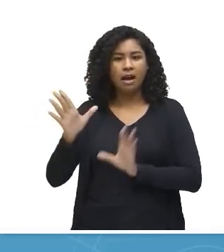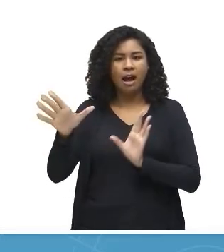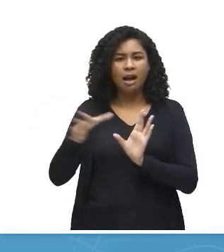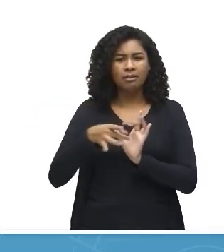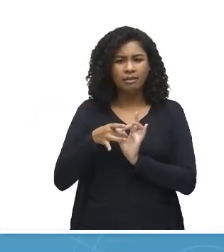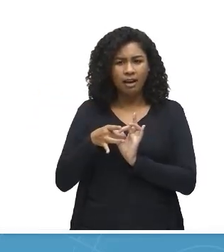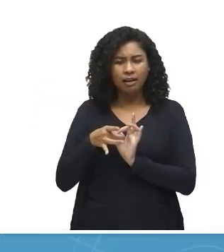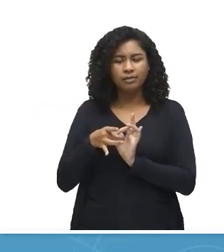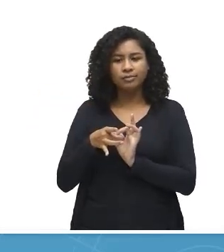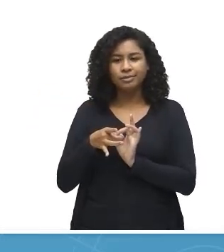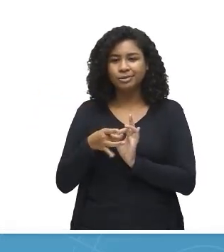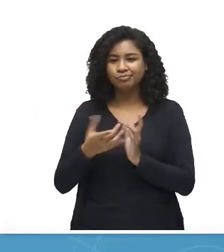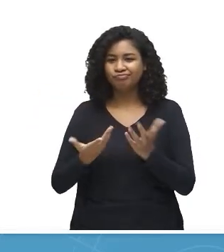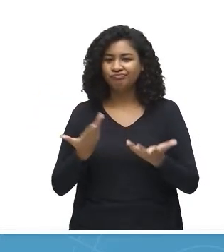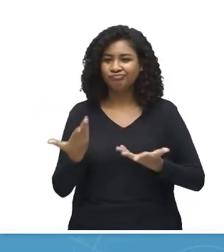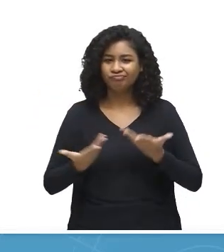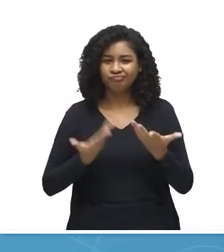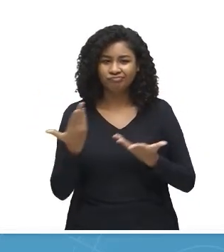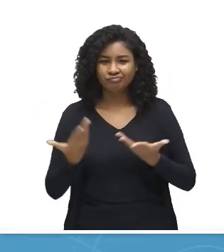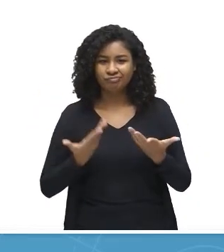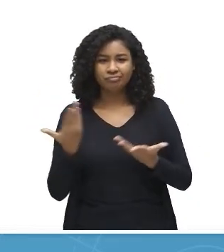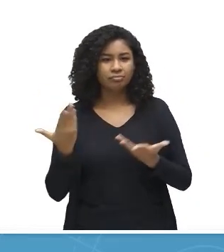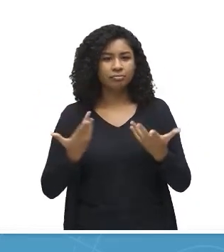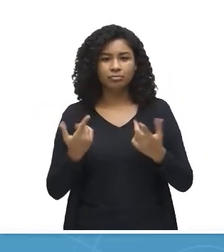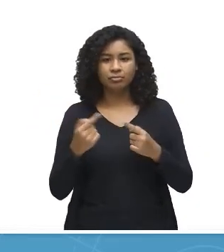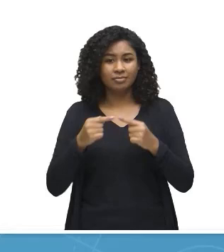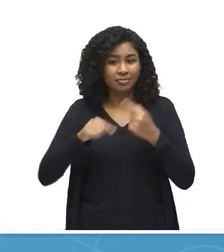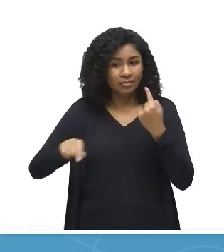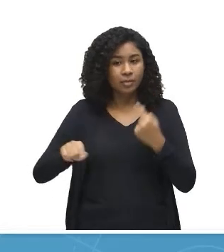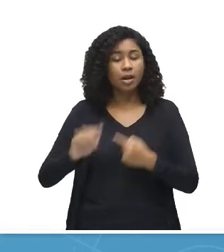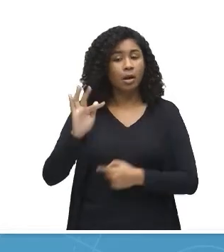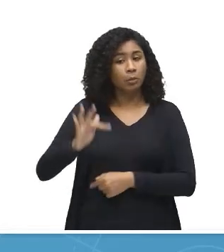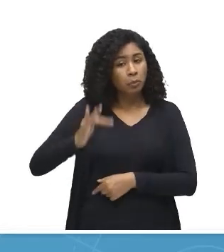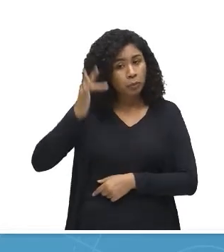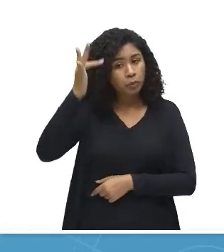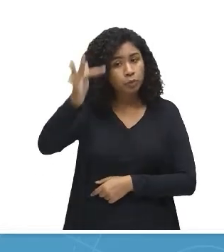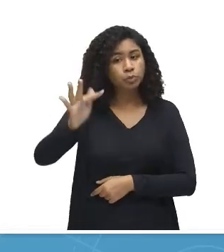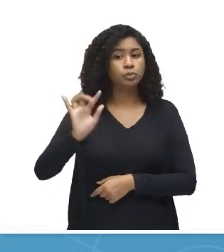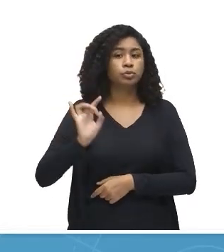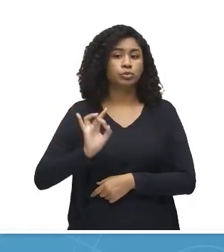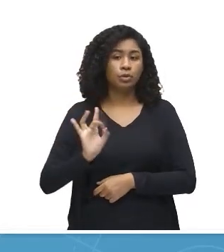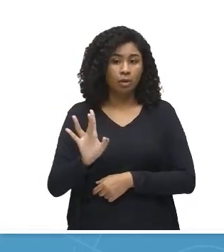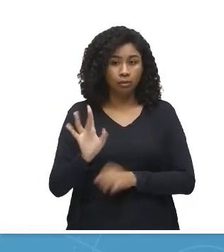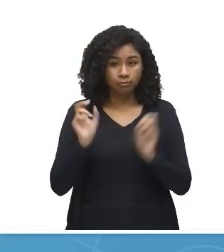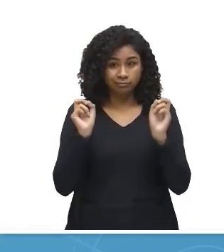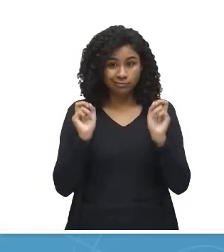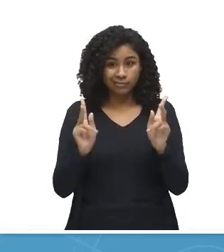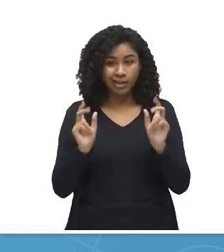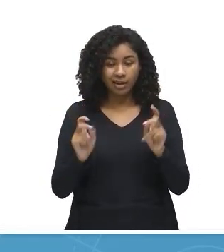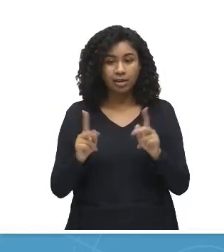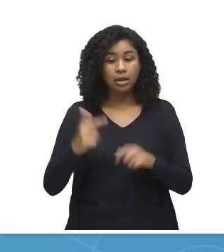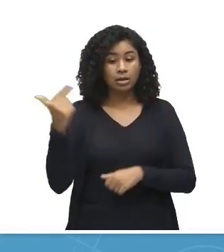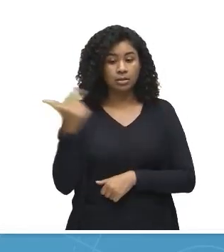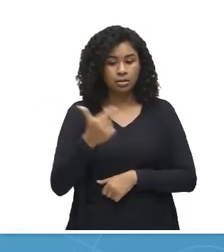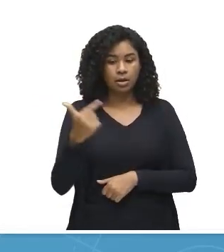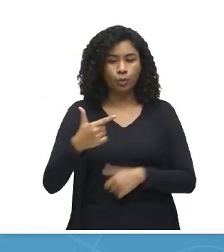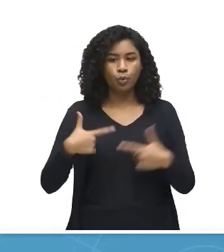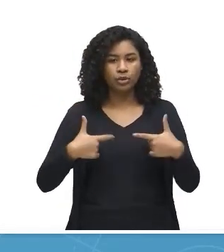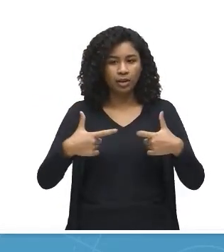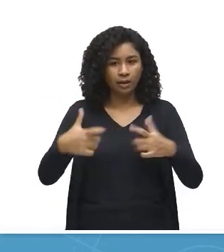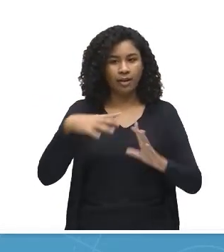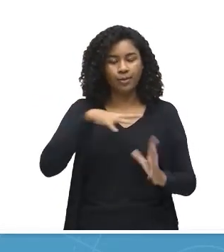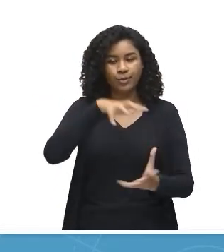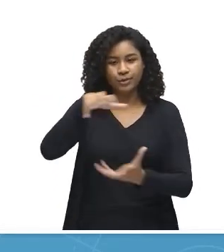que também essas palavras eixo e aliados nós vamos ver futuramente quando nós falarmos da Segunda Guerra Mundial. Tá